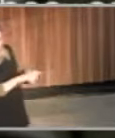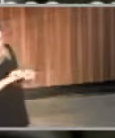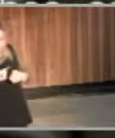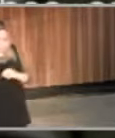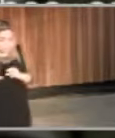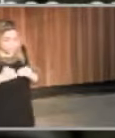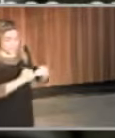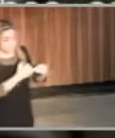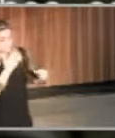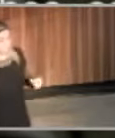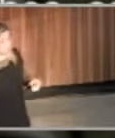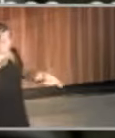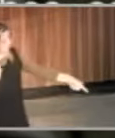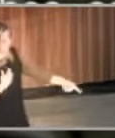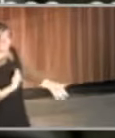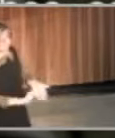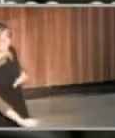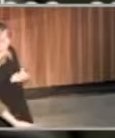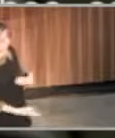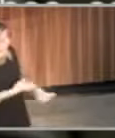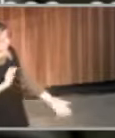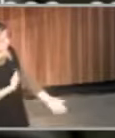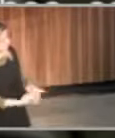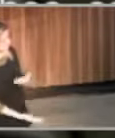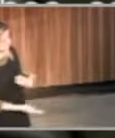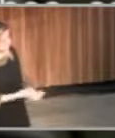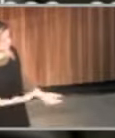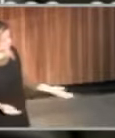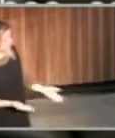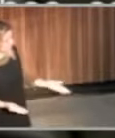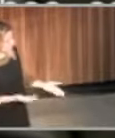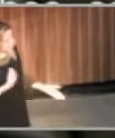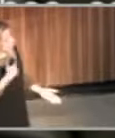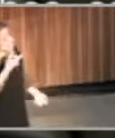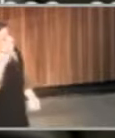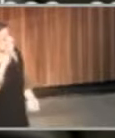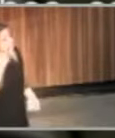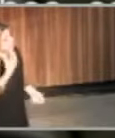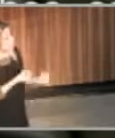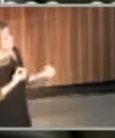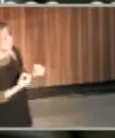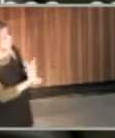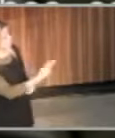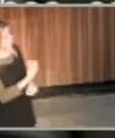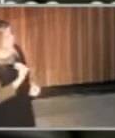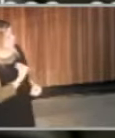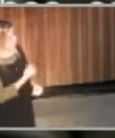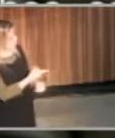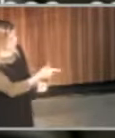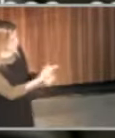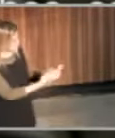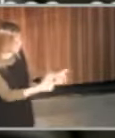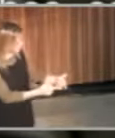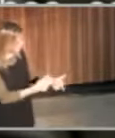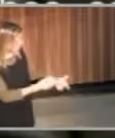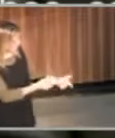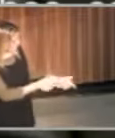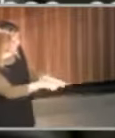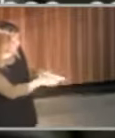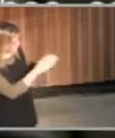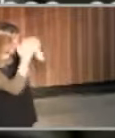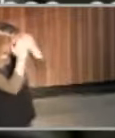morreu. E assim verei se os israelitas seguirão fielmente aos meus caminhos como os seus